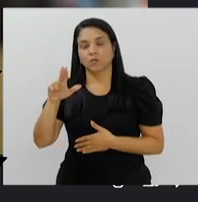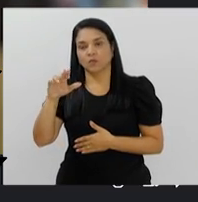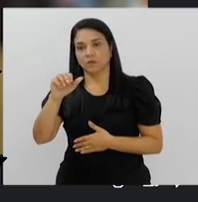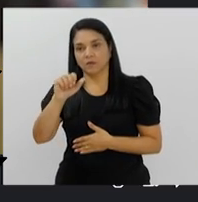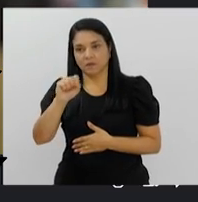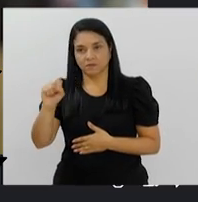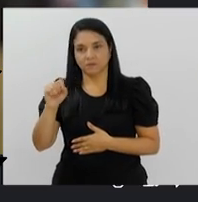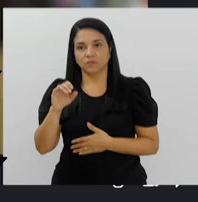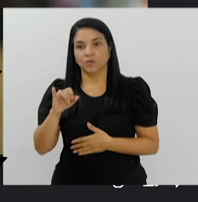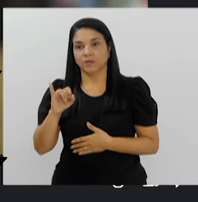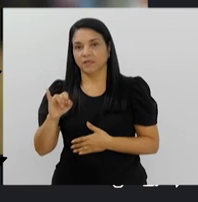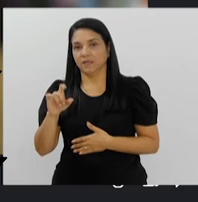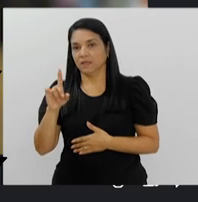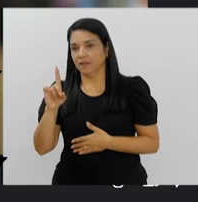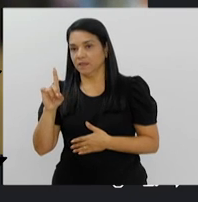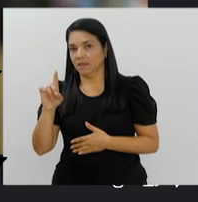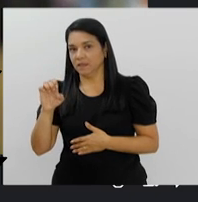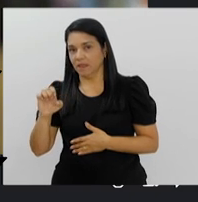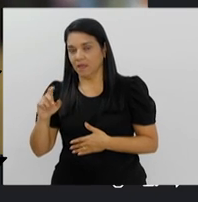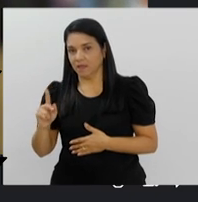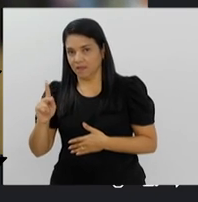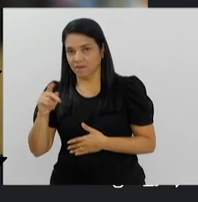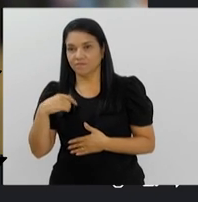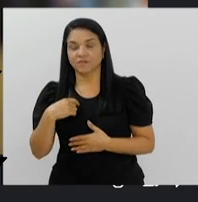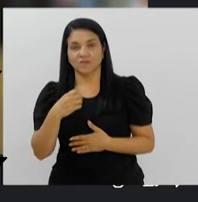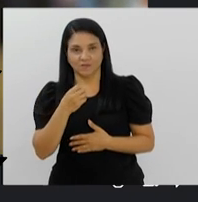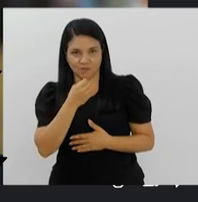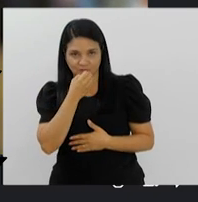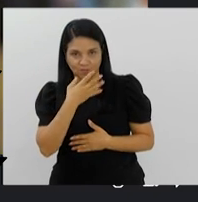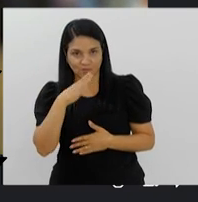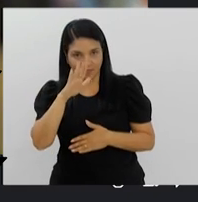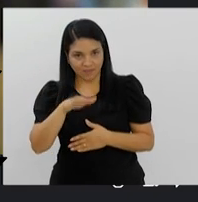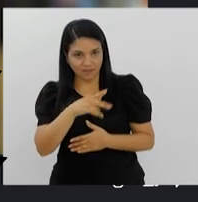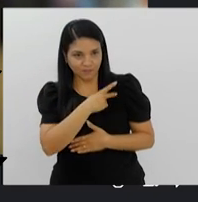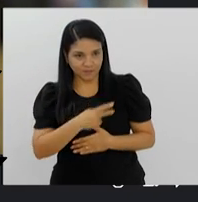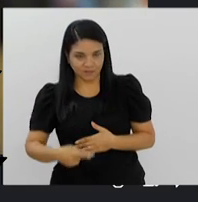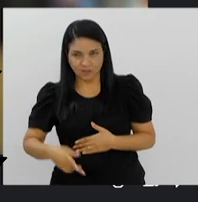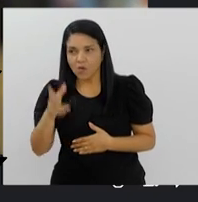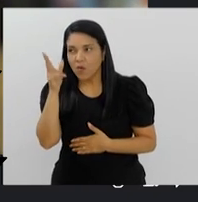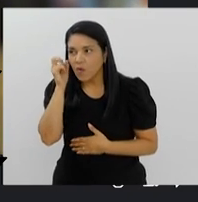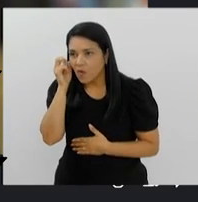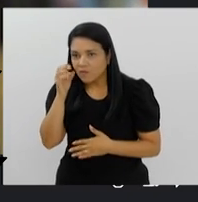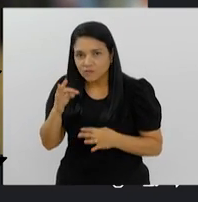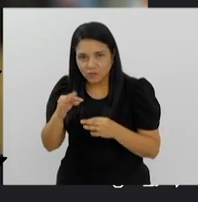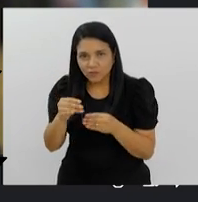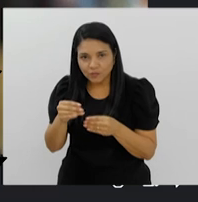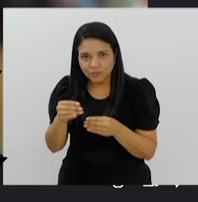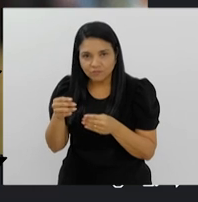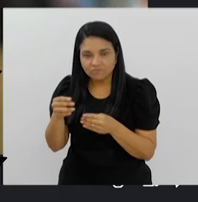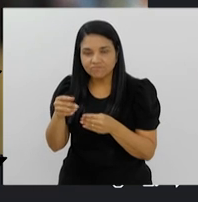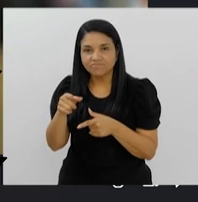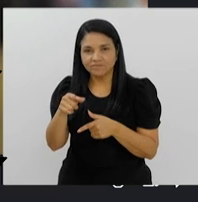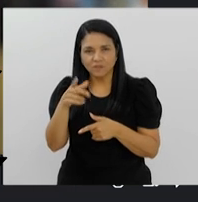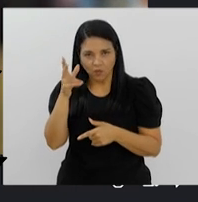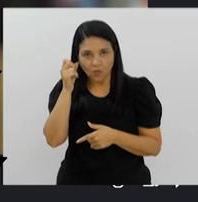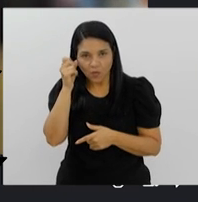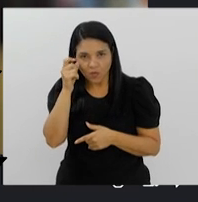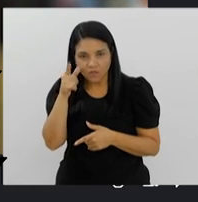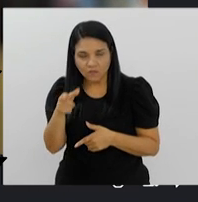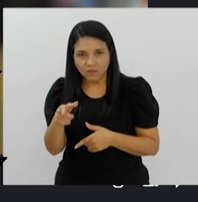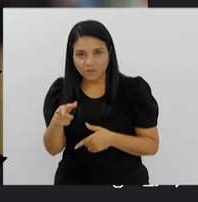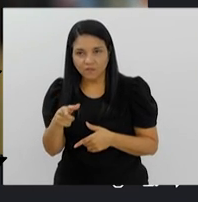idec Boa tarde Presidente vocês podem me ouvir pode confirmar por favor todos ouvem pode aumentar um pouquinho TV por favor pro pessoal